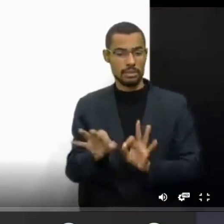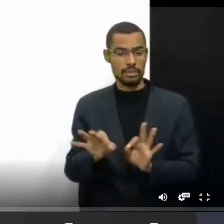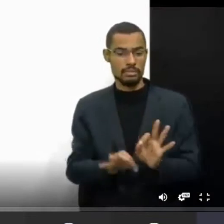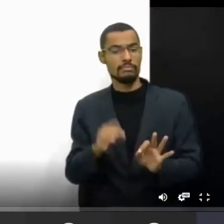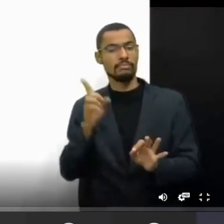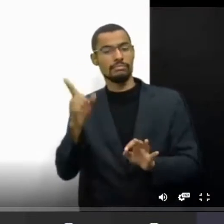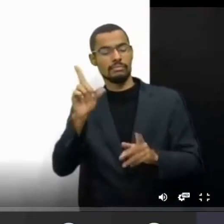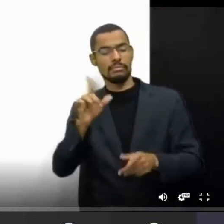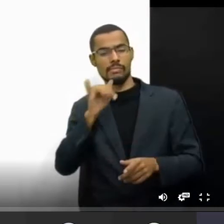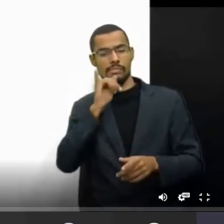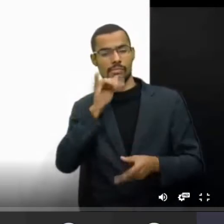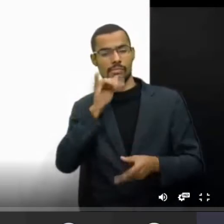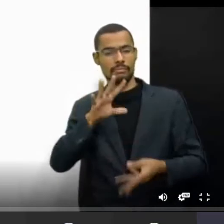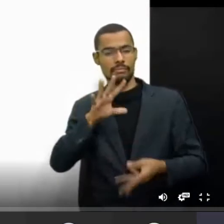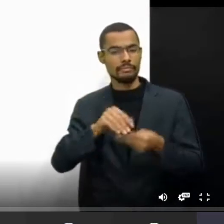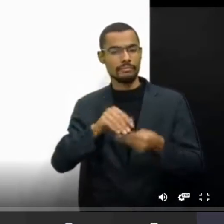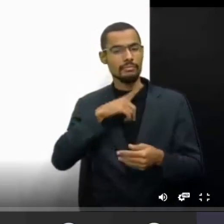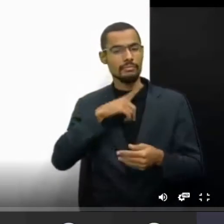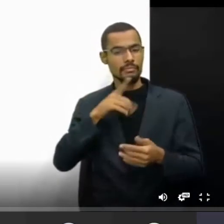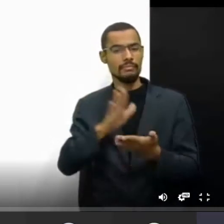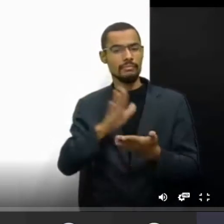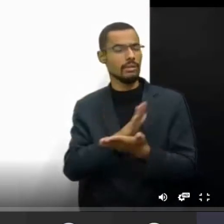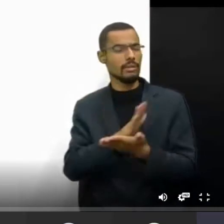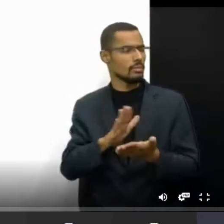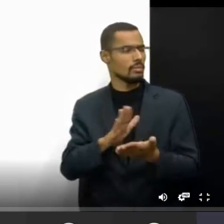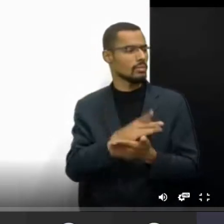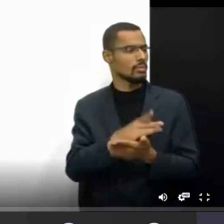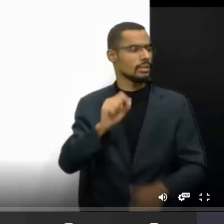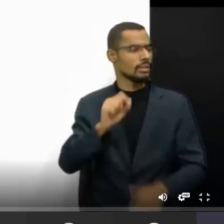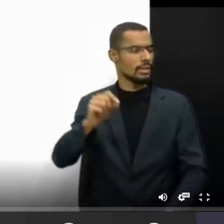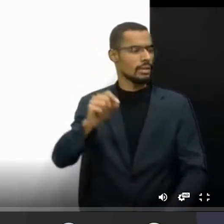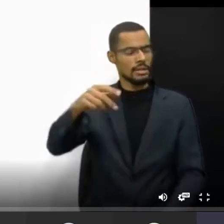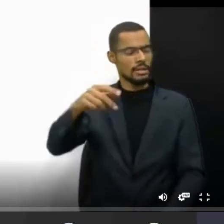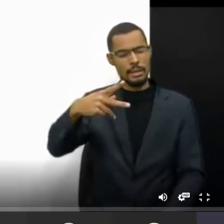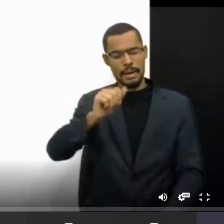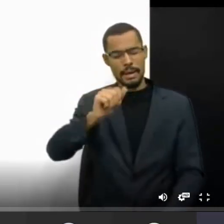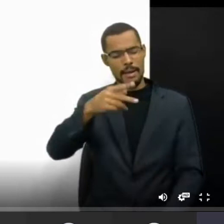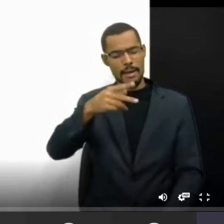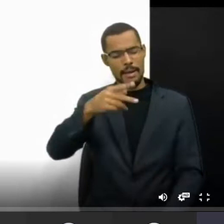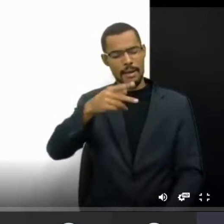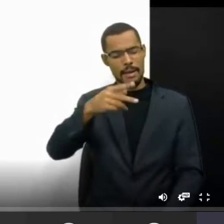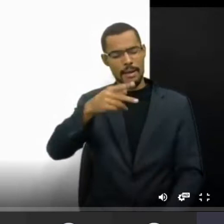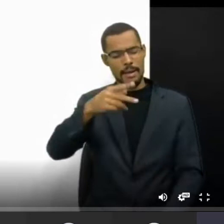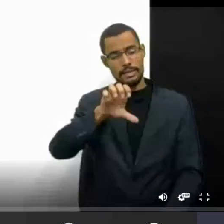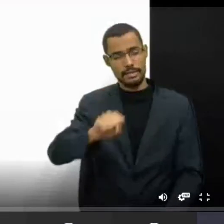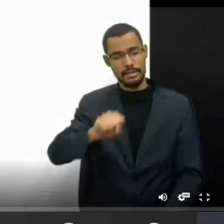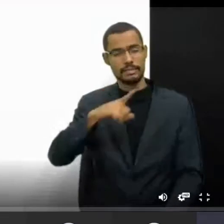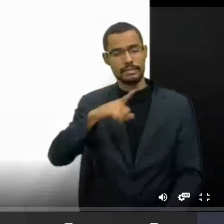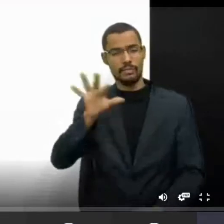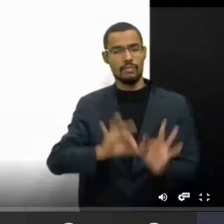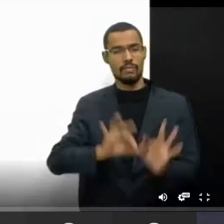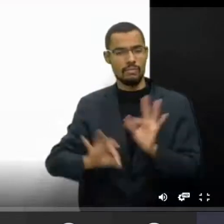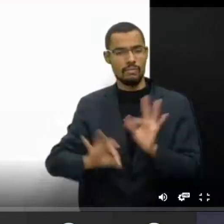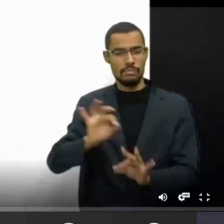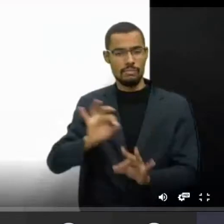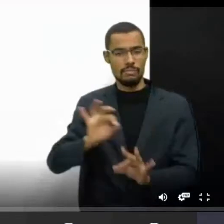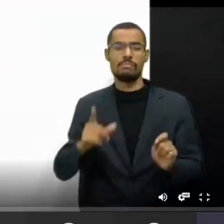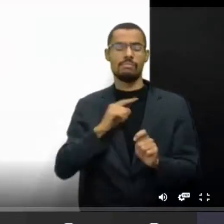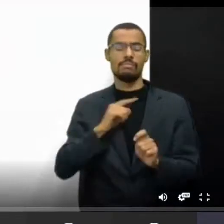e aqui exemplificado algumas papilas, né? Então, nós temos diferentes papilas constituindo,